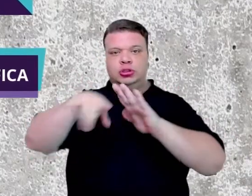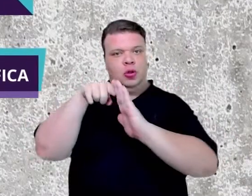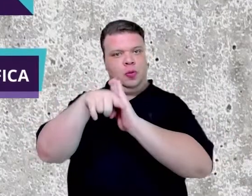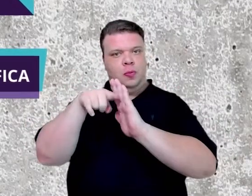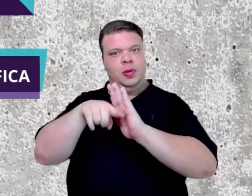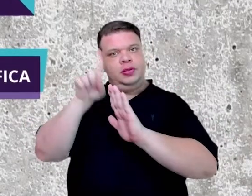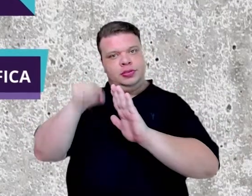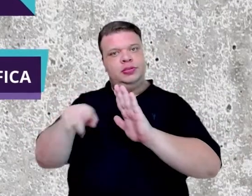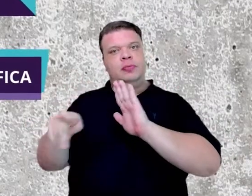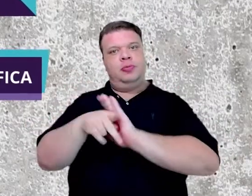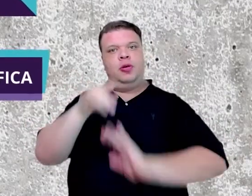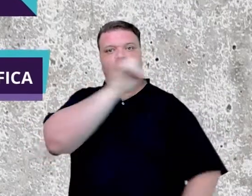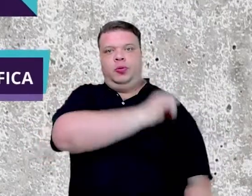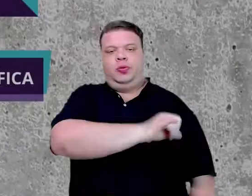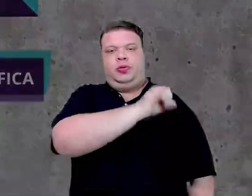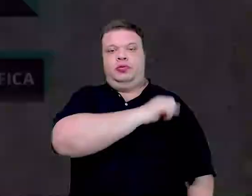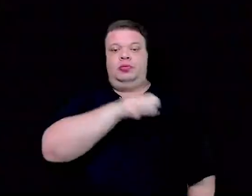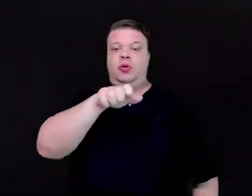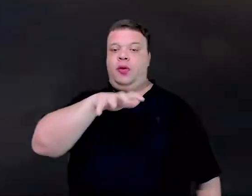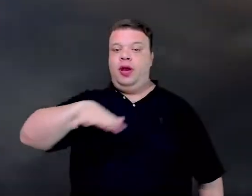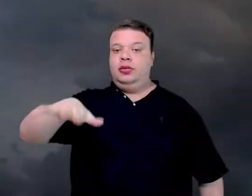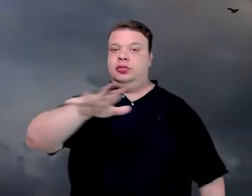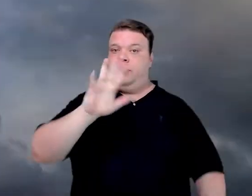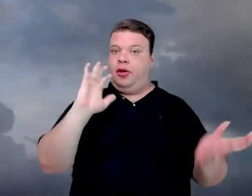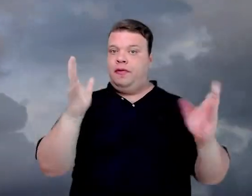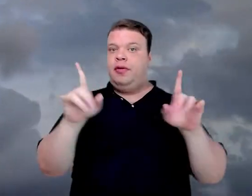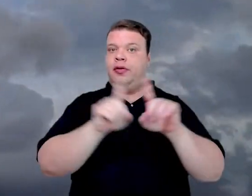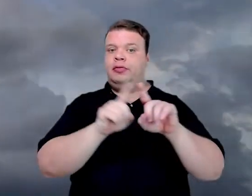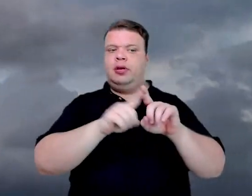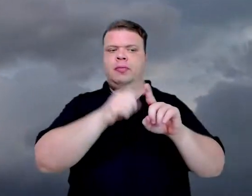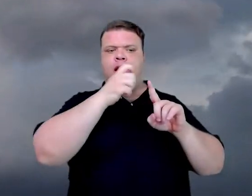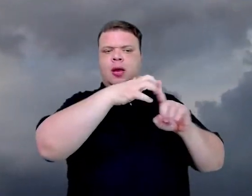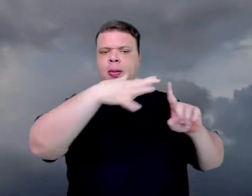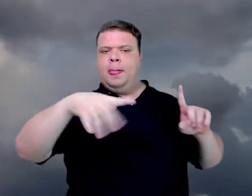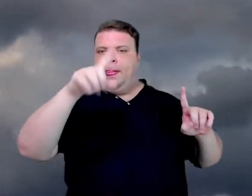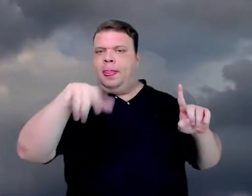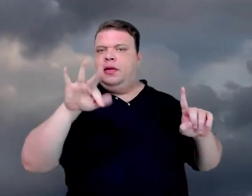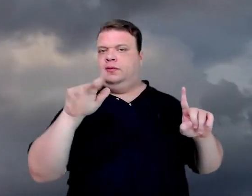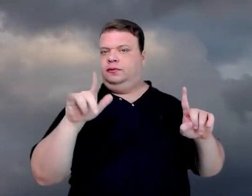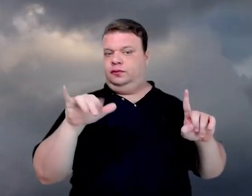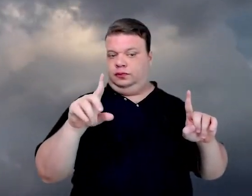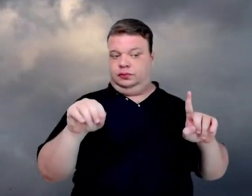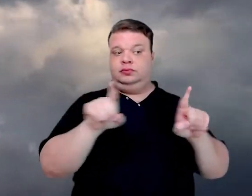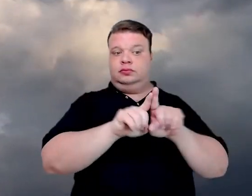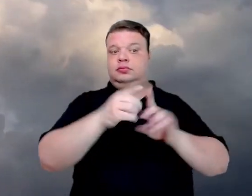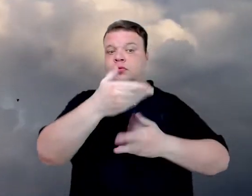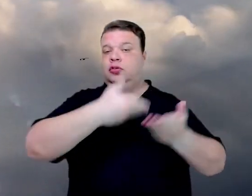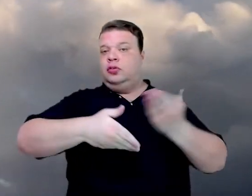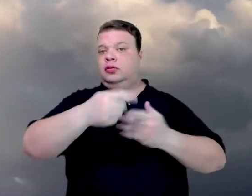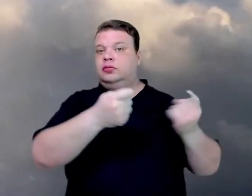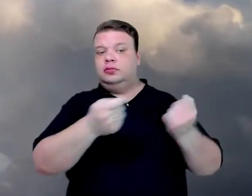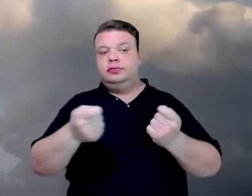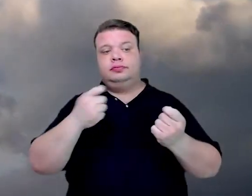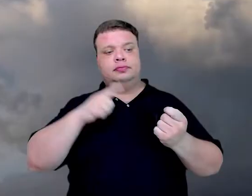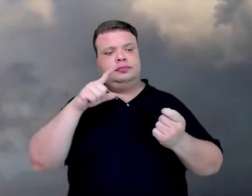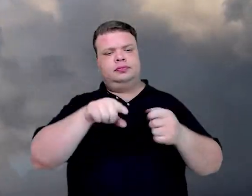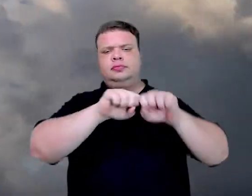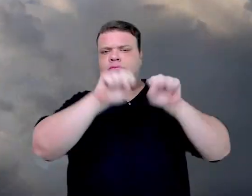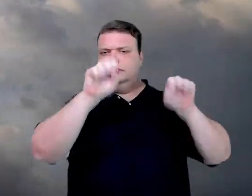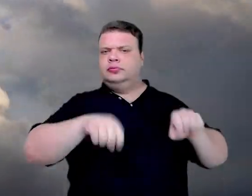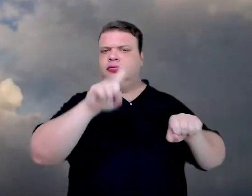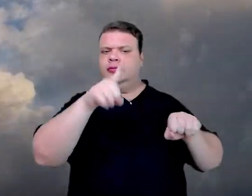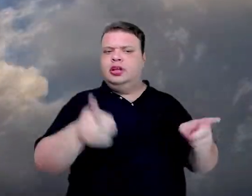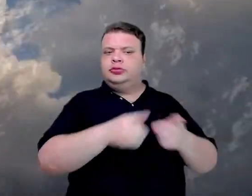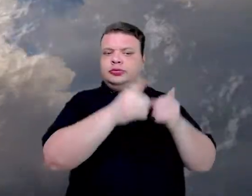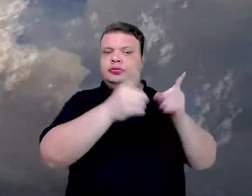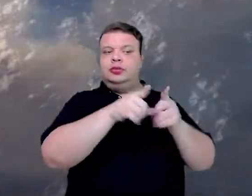superior e pesquisa do Rio de Janeiro. A atmosfera e os oceanos são fluidos e estão em constante troca. Esses